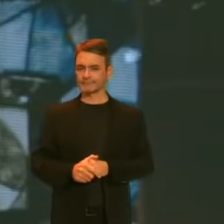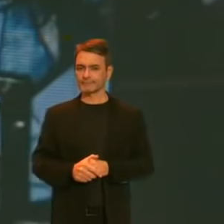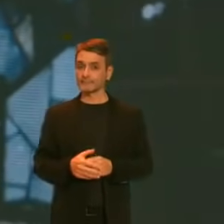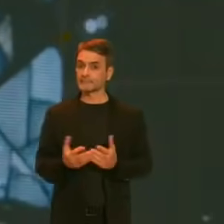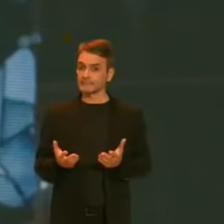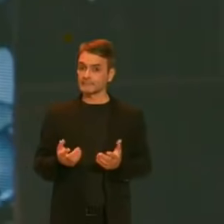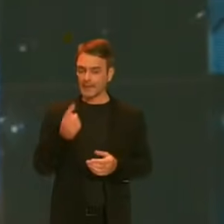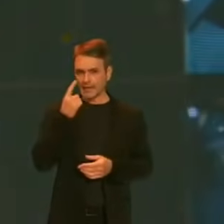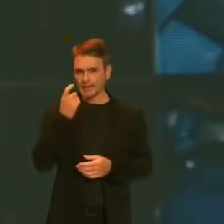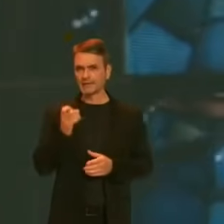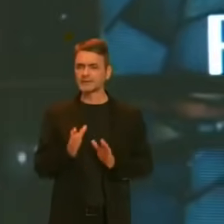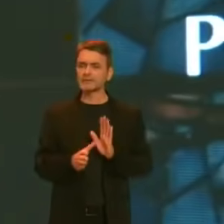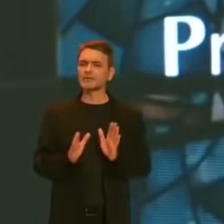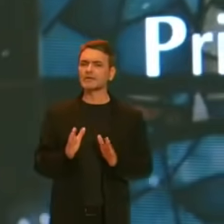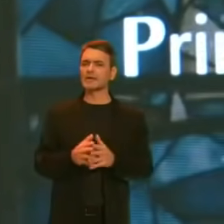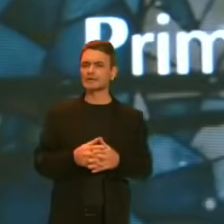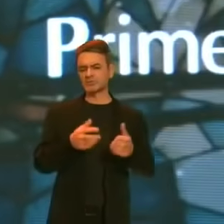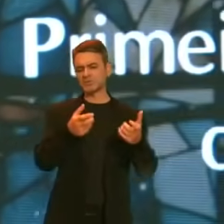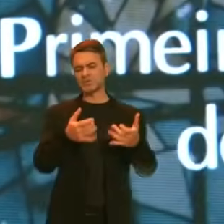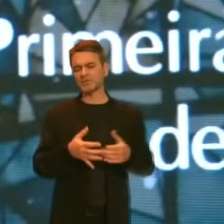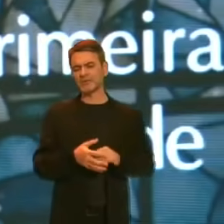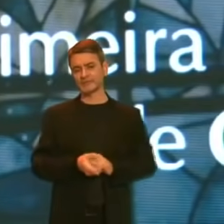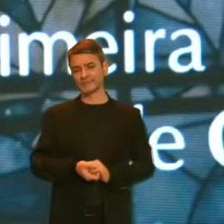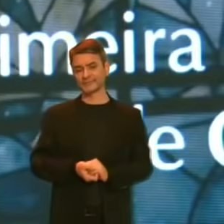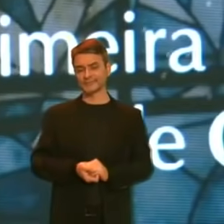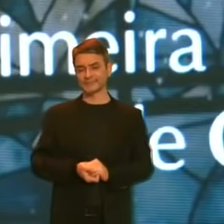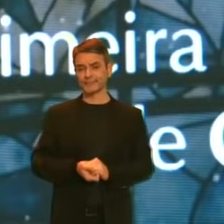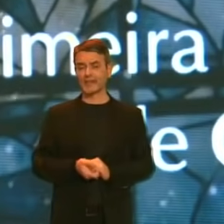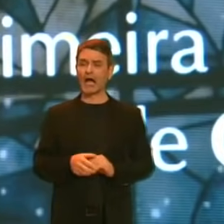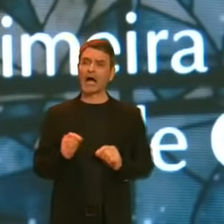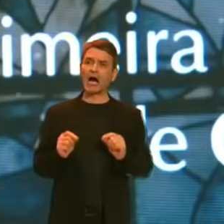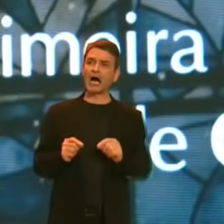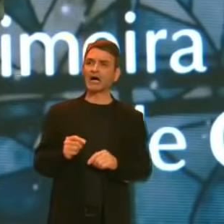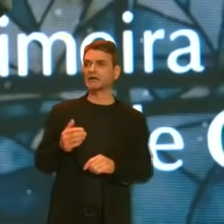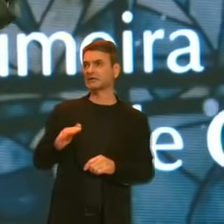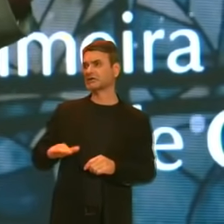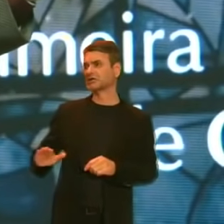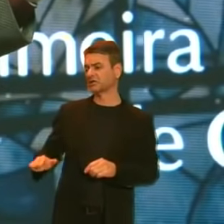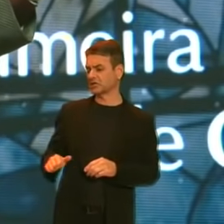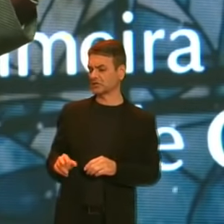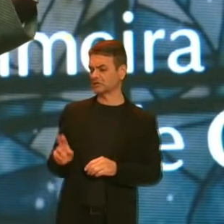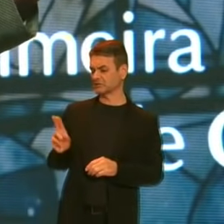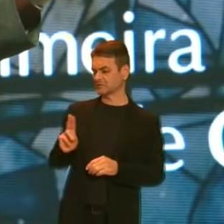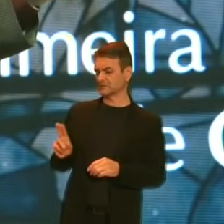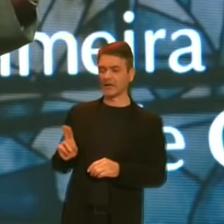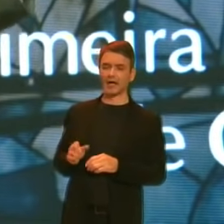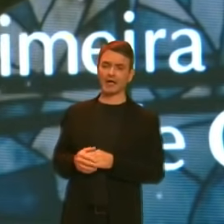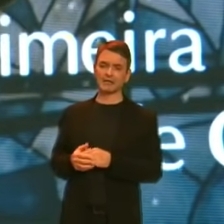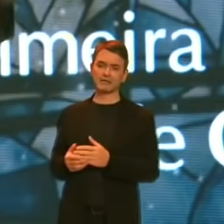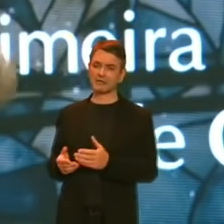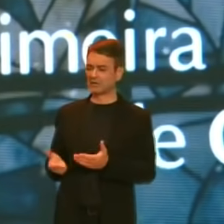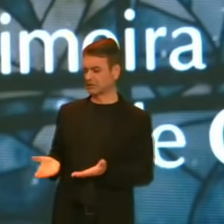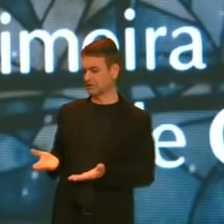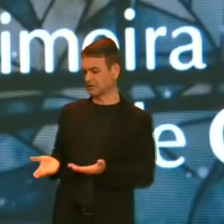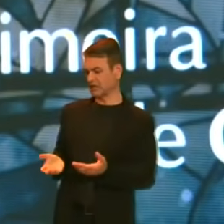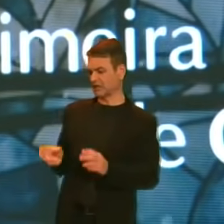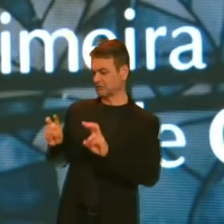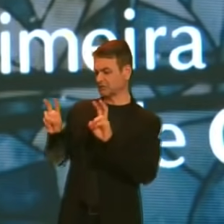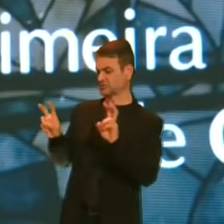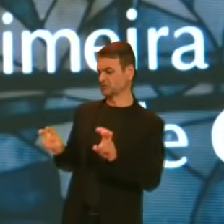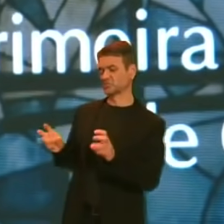E o interessante são os argumentos, que crianças não poderiam ser usadas para tratarem desse